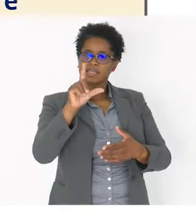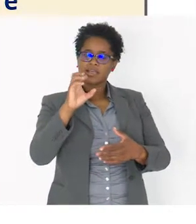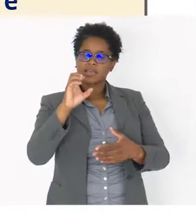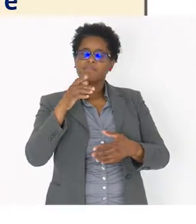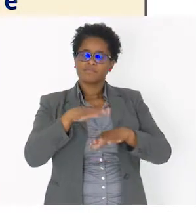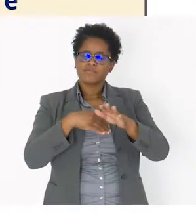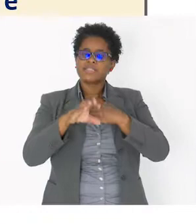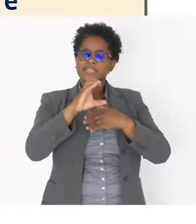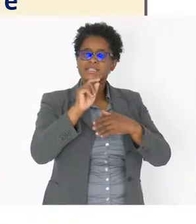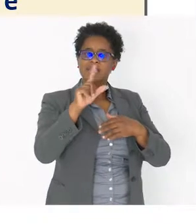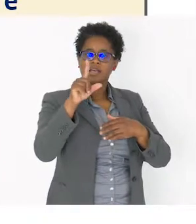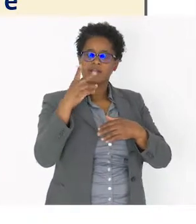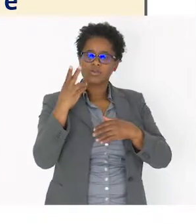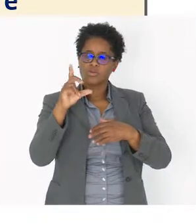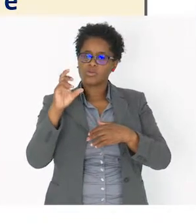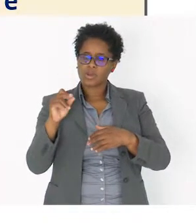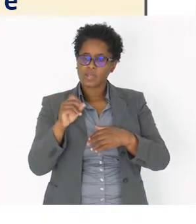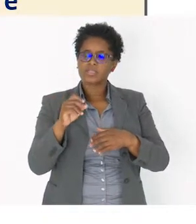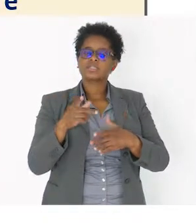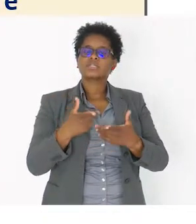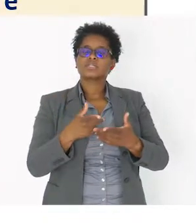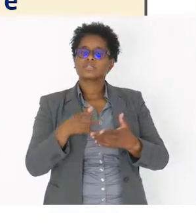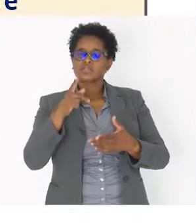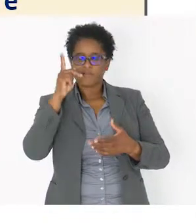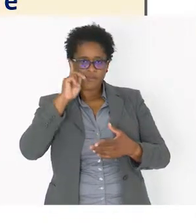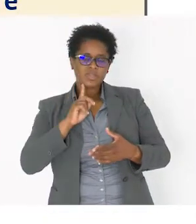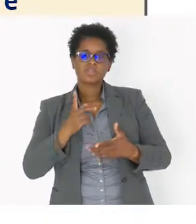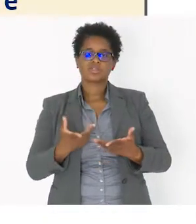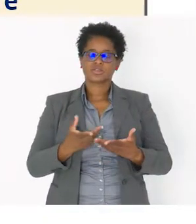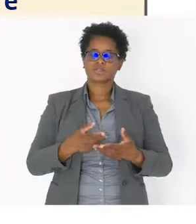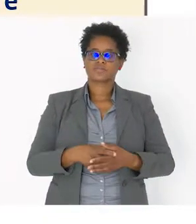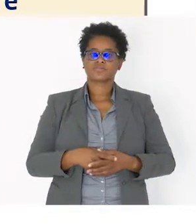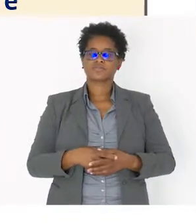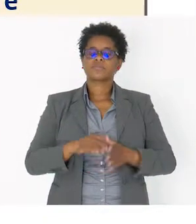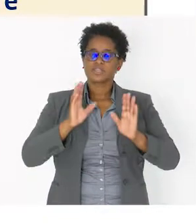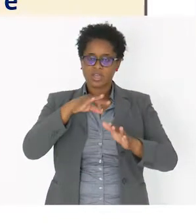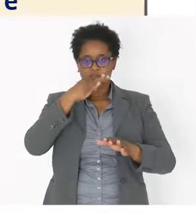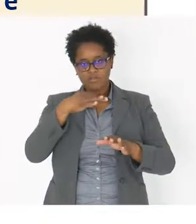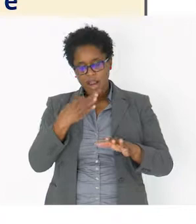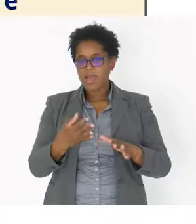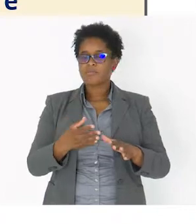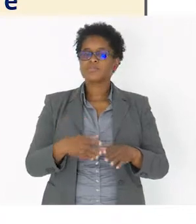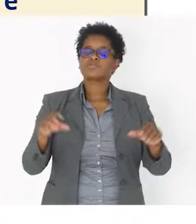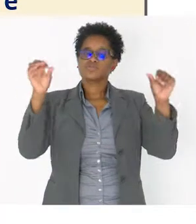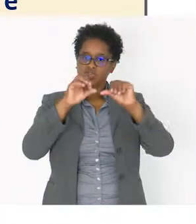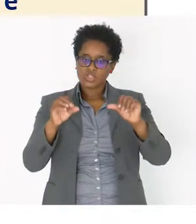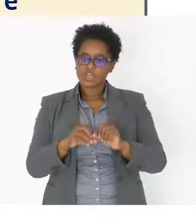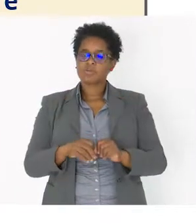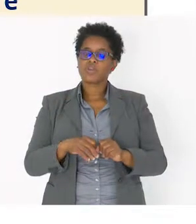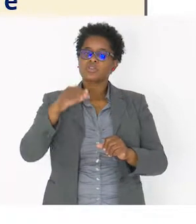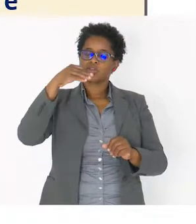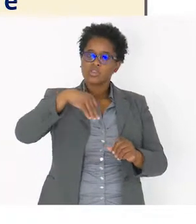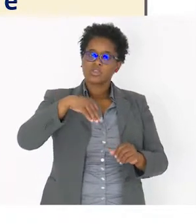sexuais femininas. Já que estamos a falar de sistema reprodutor feminino, esses